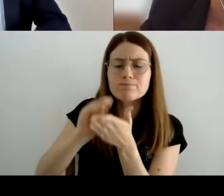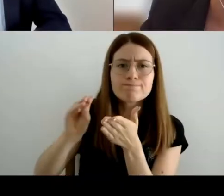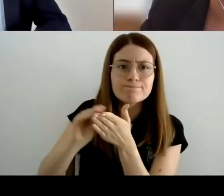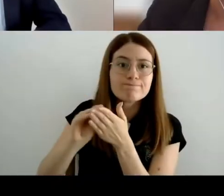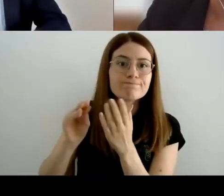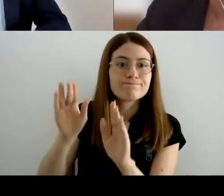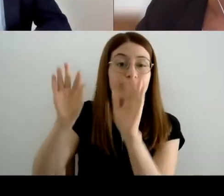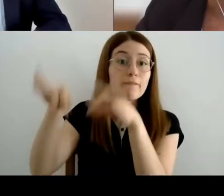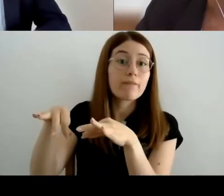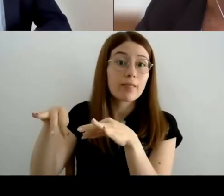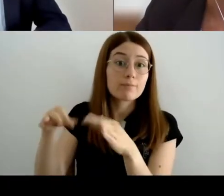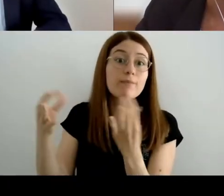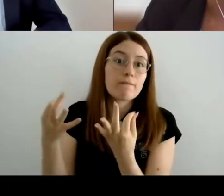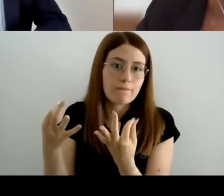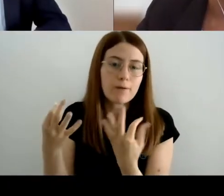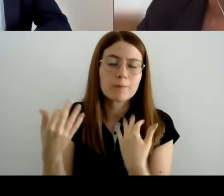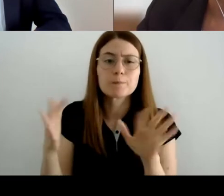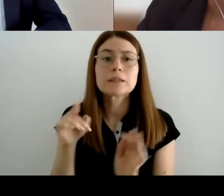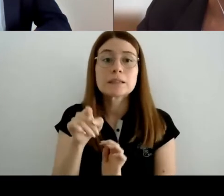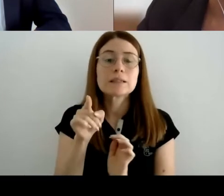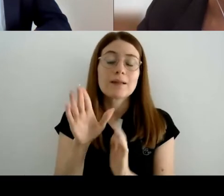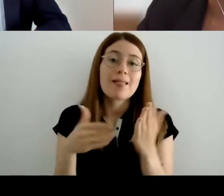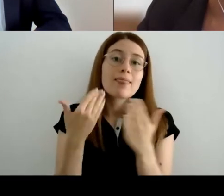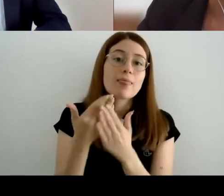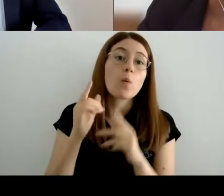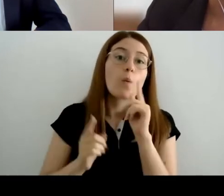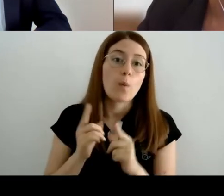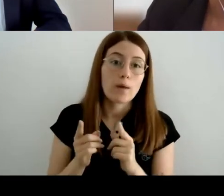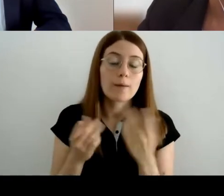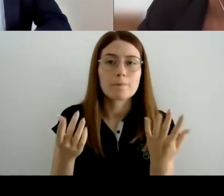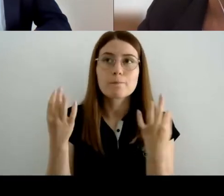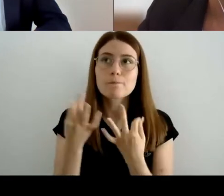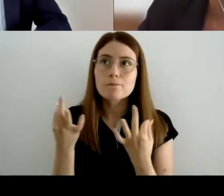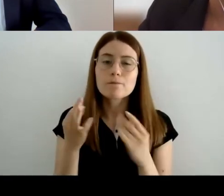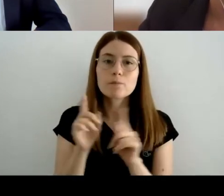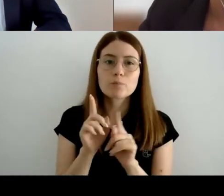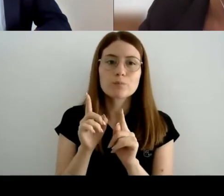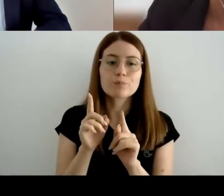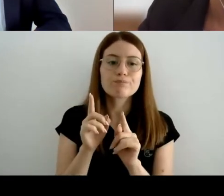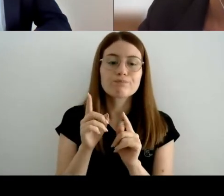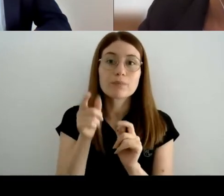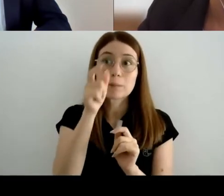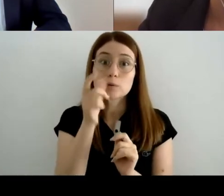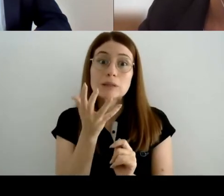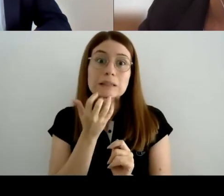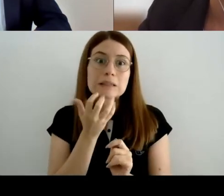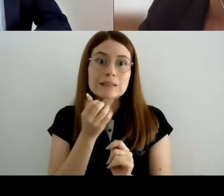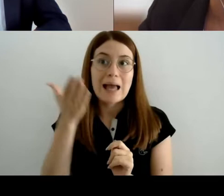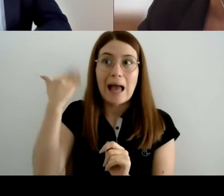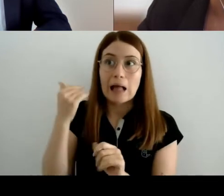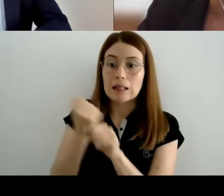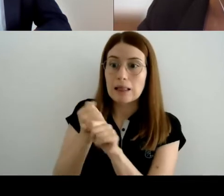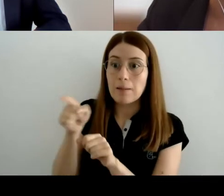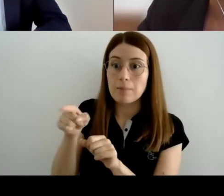tempo. Ora, o que é que isto implicou? Implicou que realmente houvesse um medo legítimo das pessoas que faziam esse